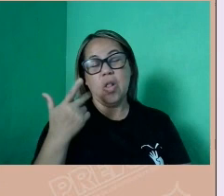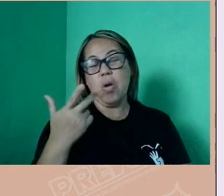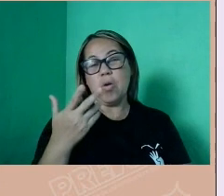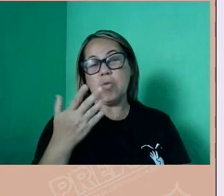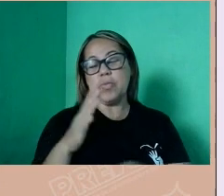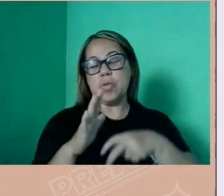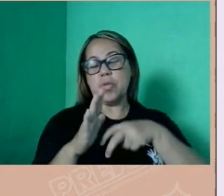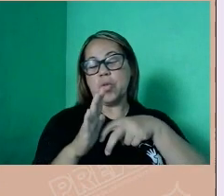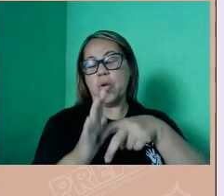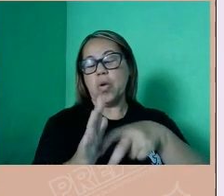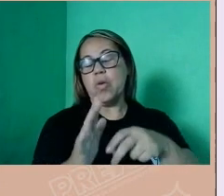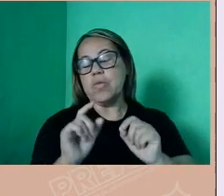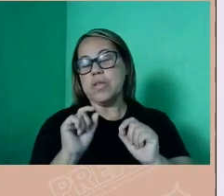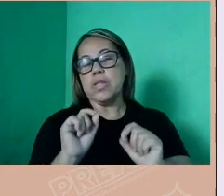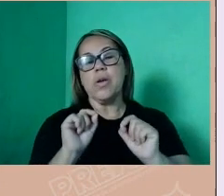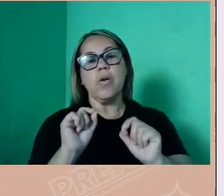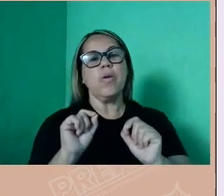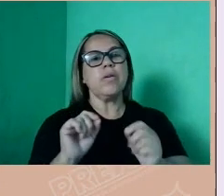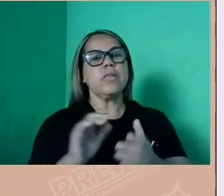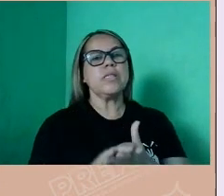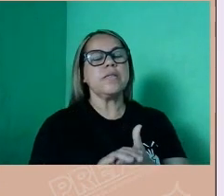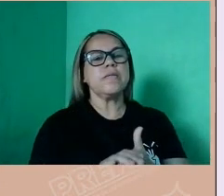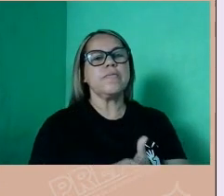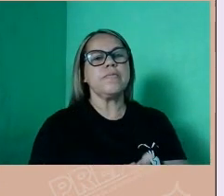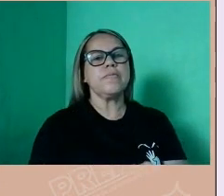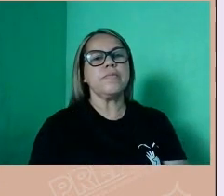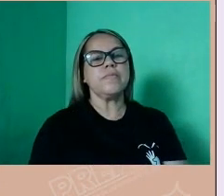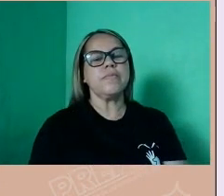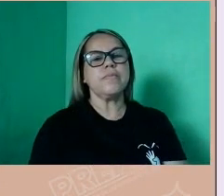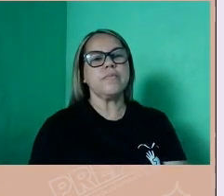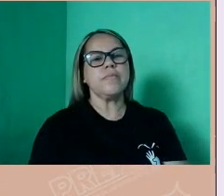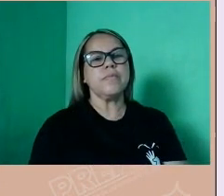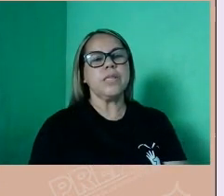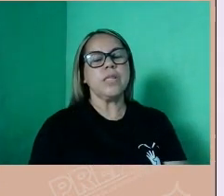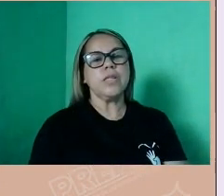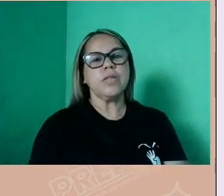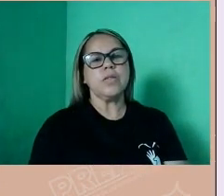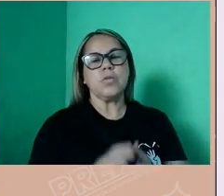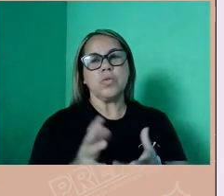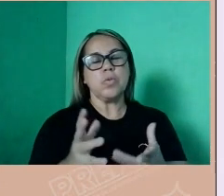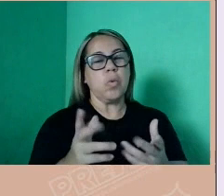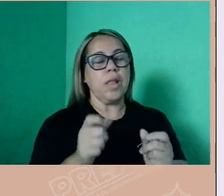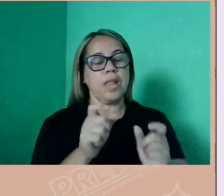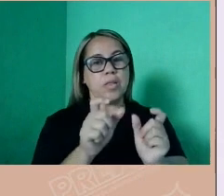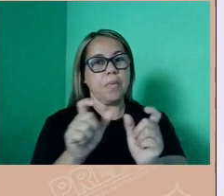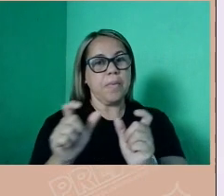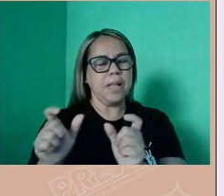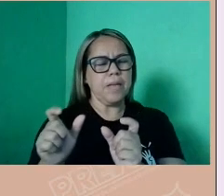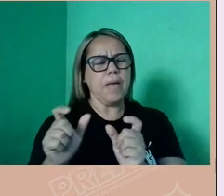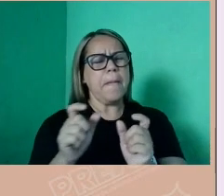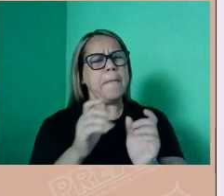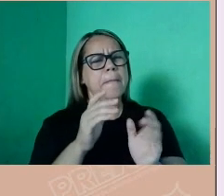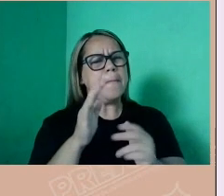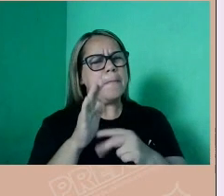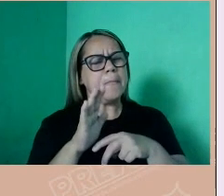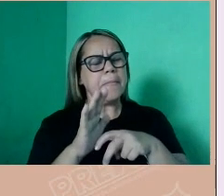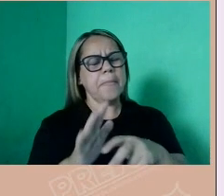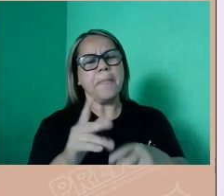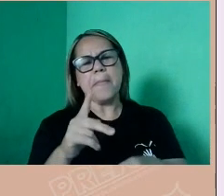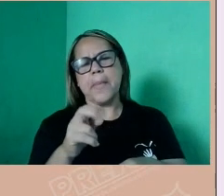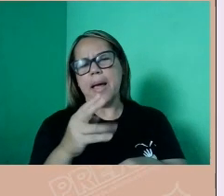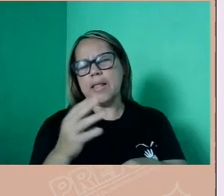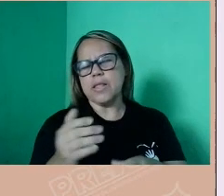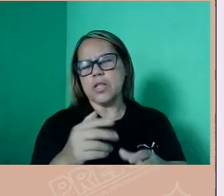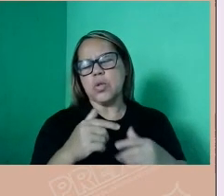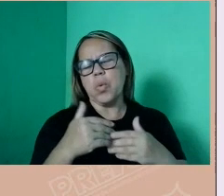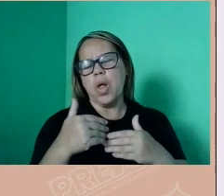são parte olha aí part of a long tradition tudo aqui é cognato gente ó parte de uma longa tradição